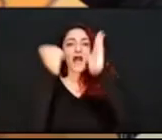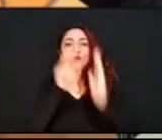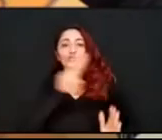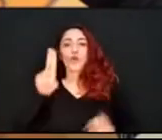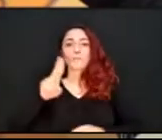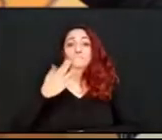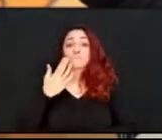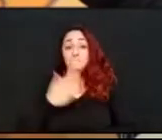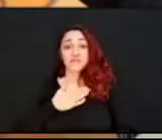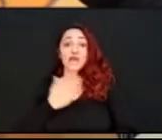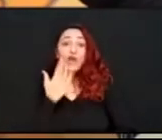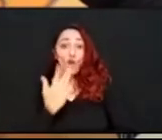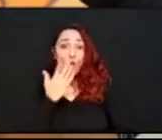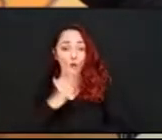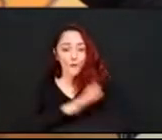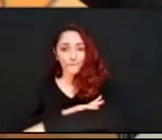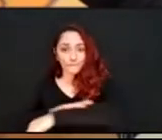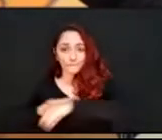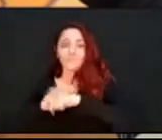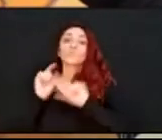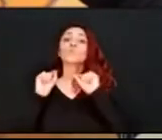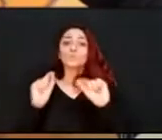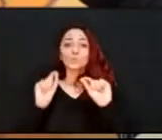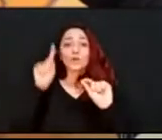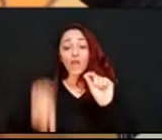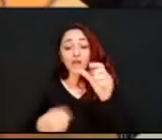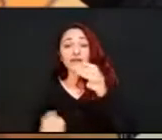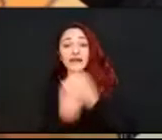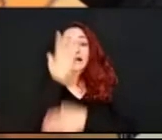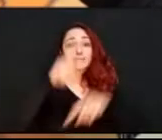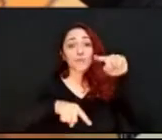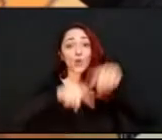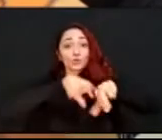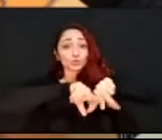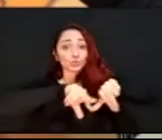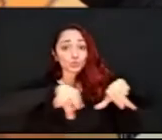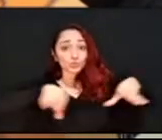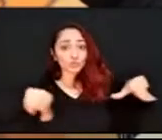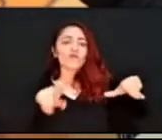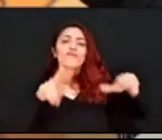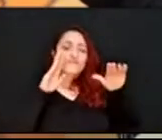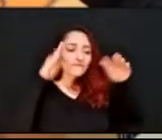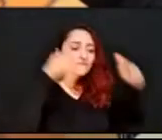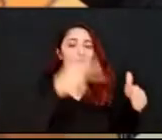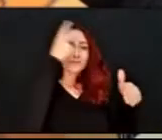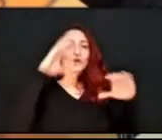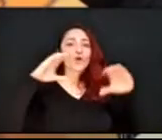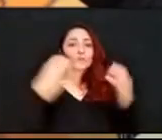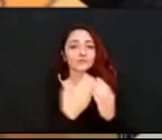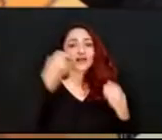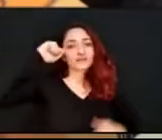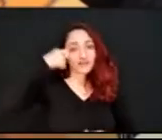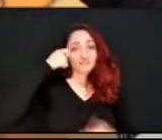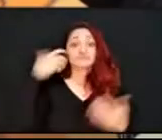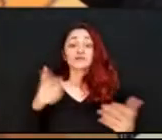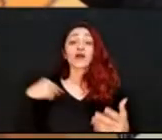desenvolver produtos inovadores e socialmente inteligente para a comunidade Negra EA gente começou essa empresa atuando